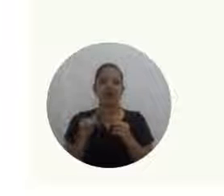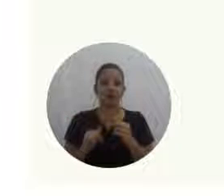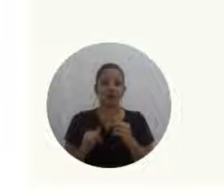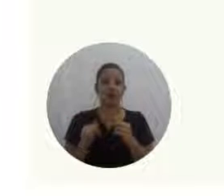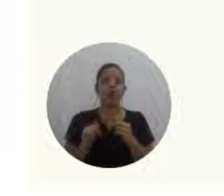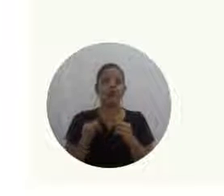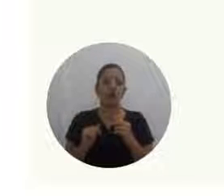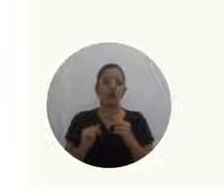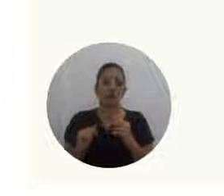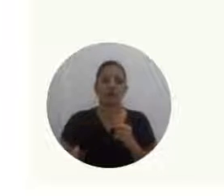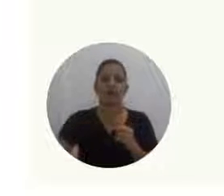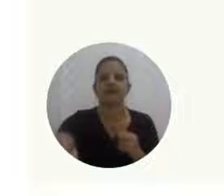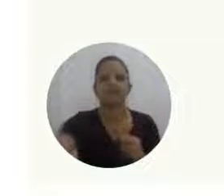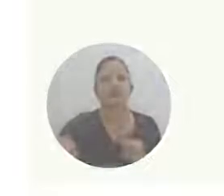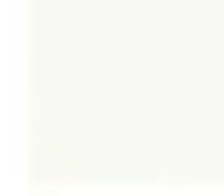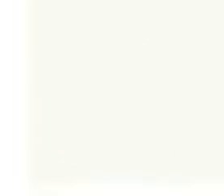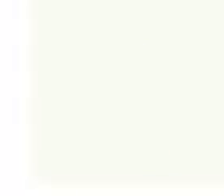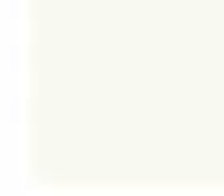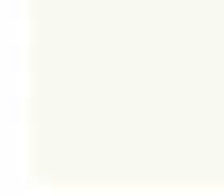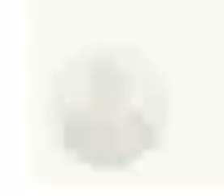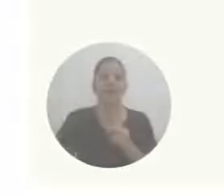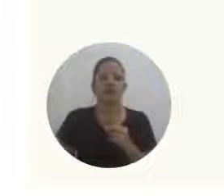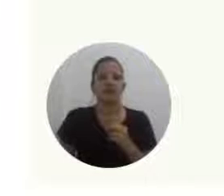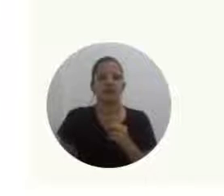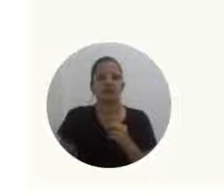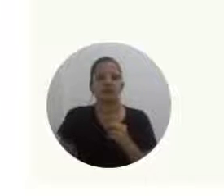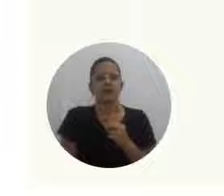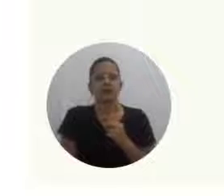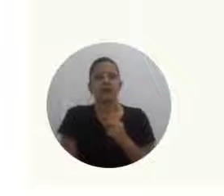pela plataforma Google Forms.